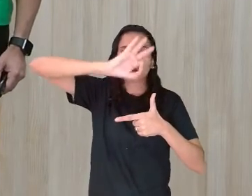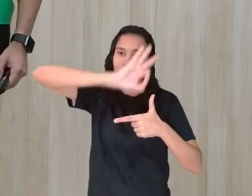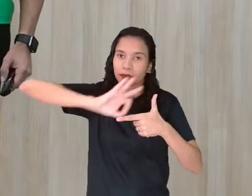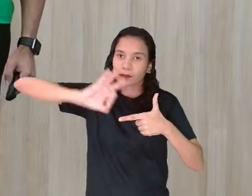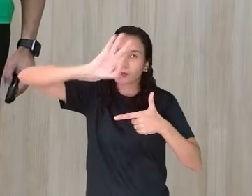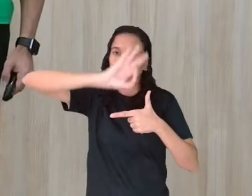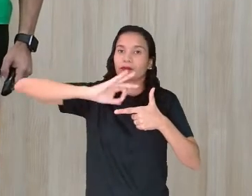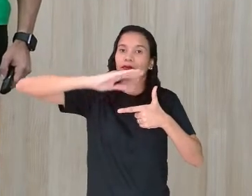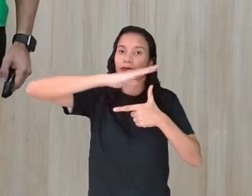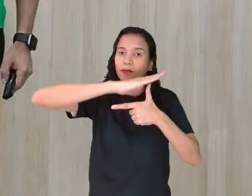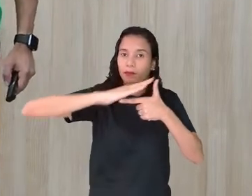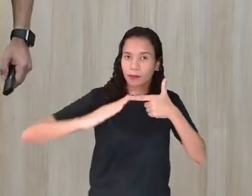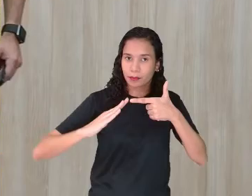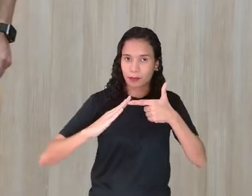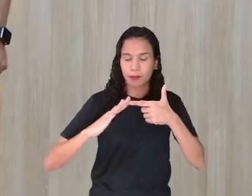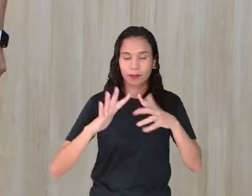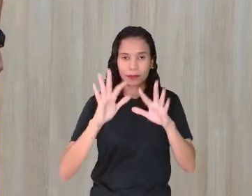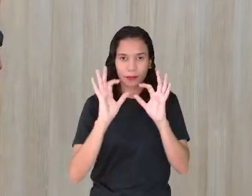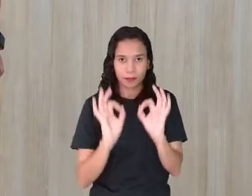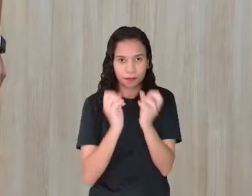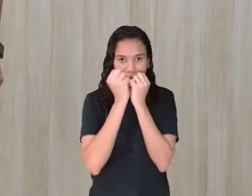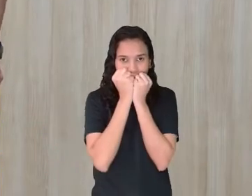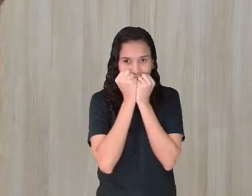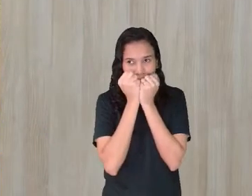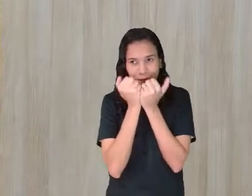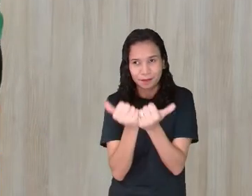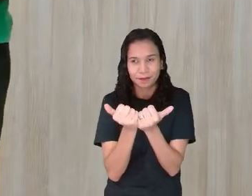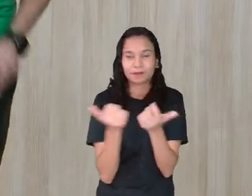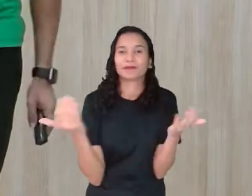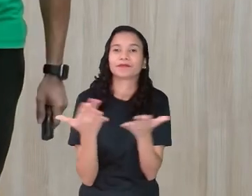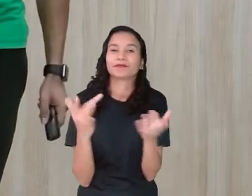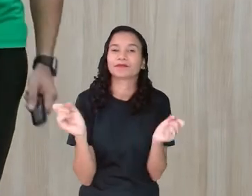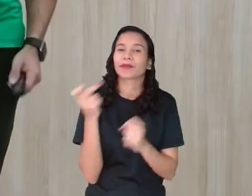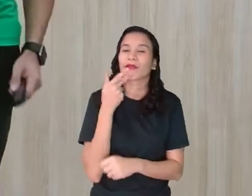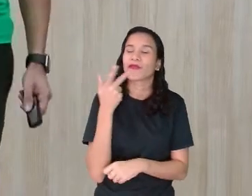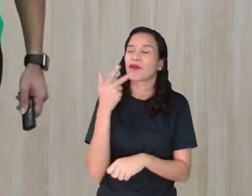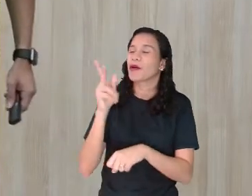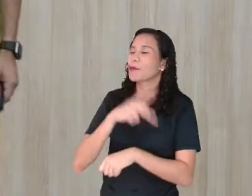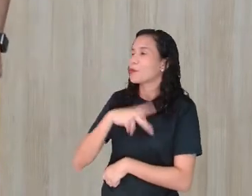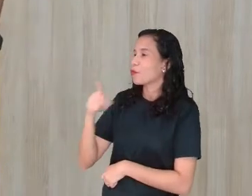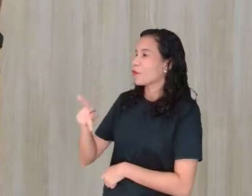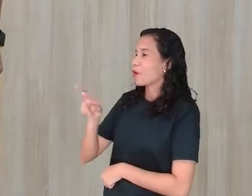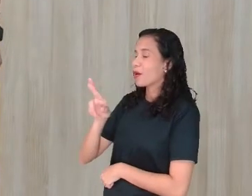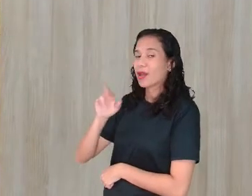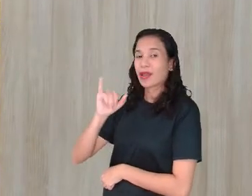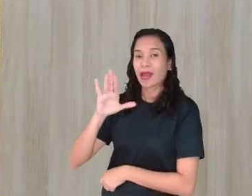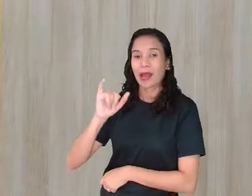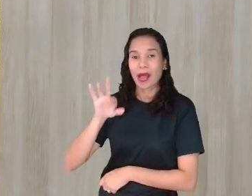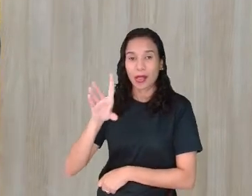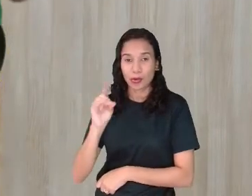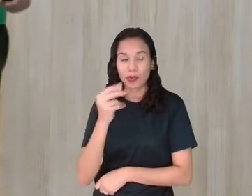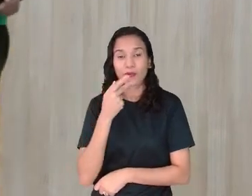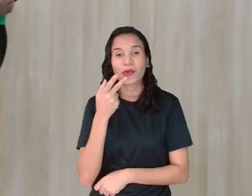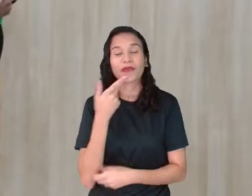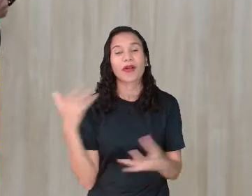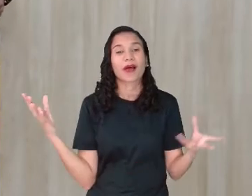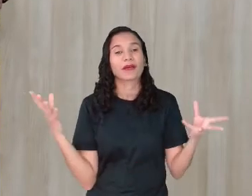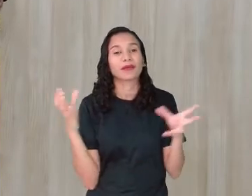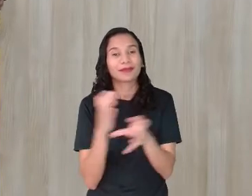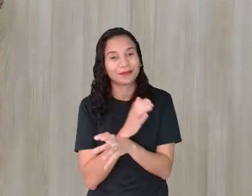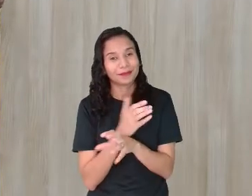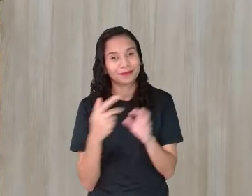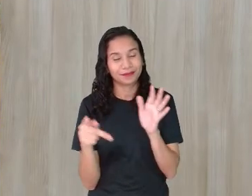que? Triângulo retângulo. Belezinha? Vou passar aqui para Ricardinho, para ele fazer suas considerações